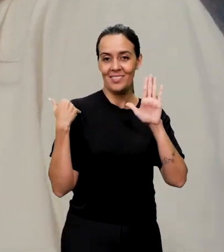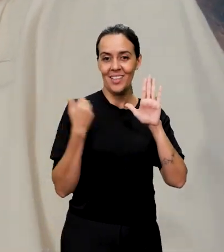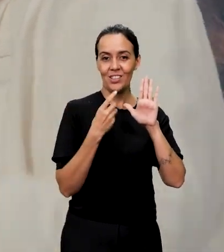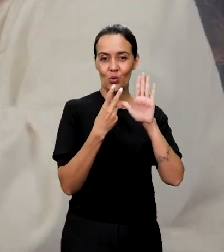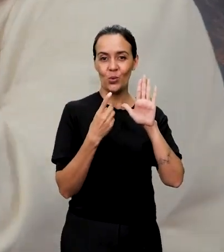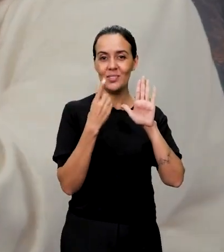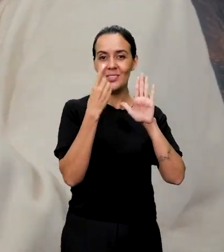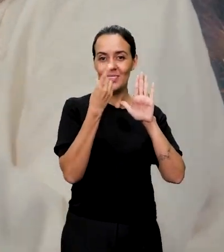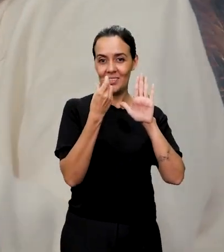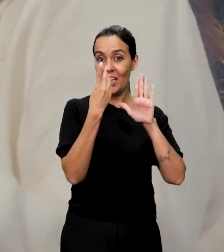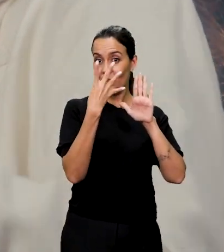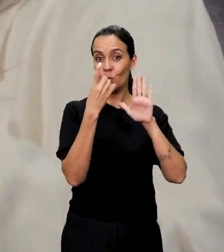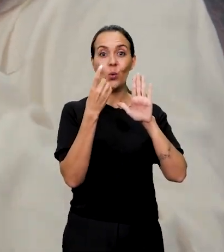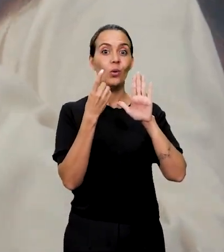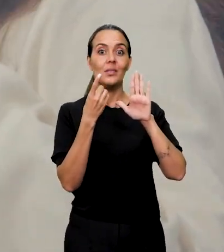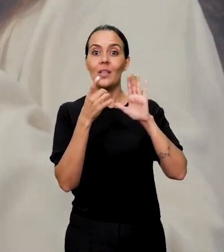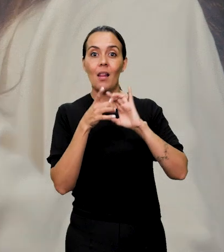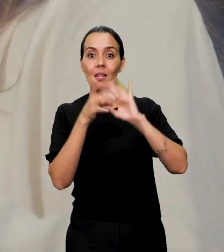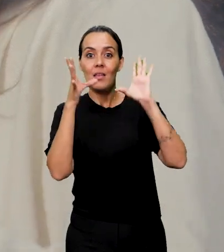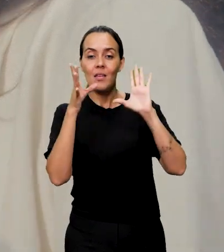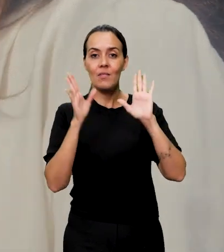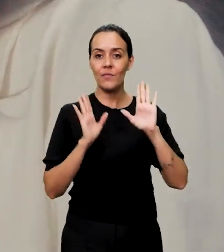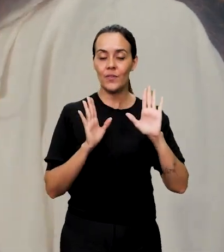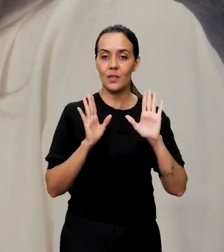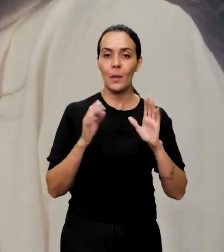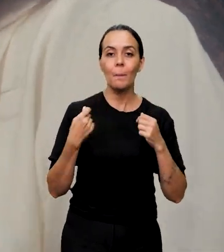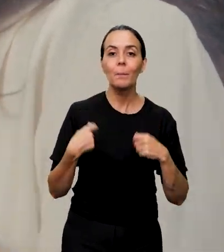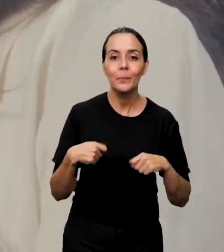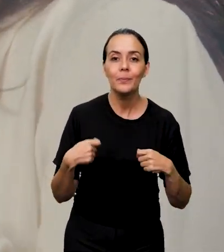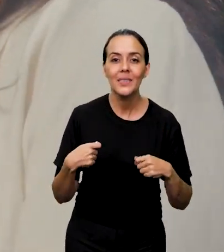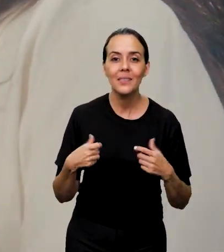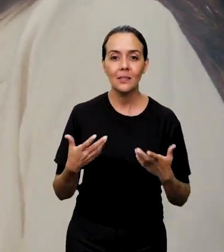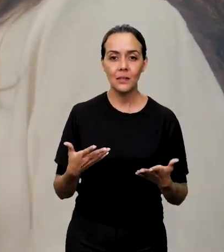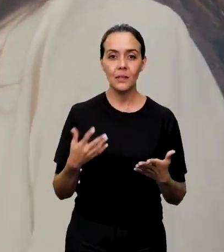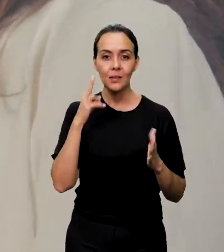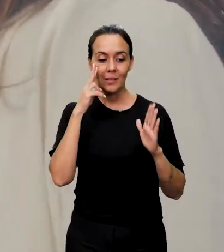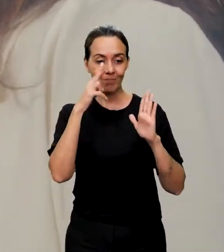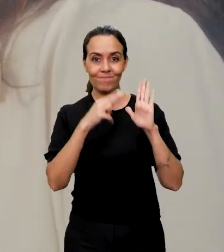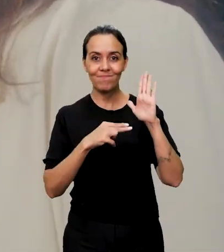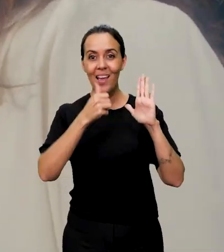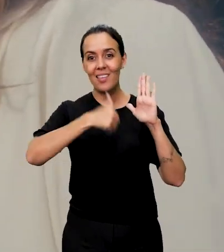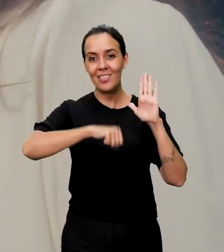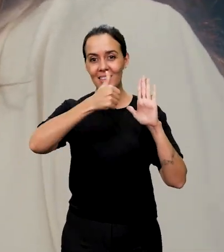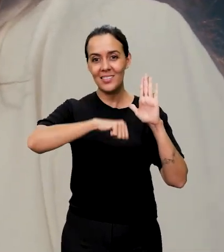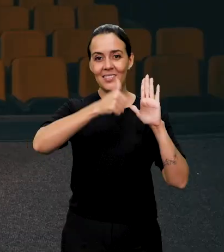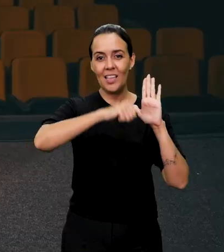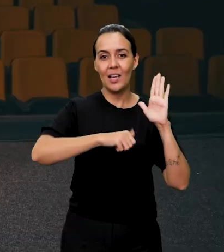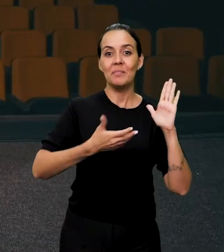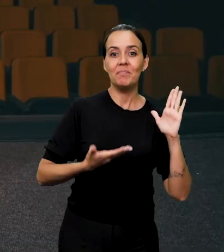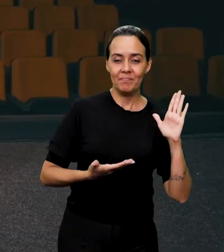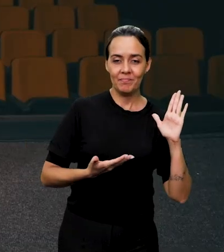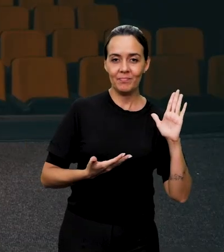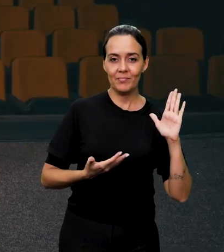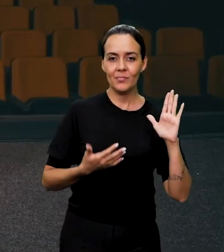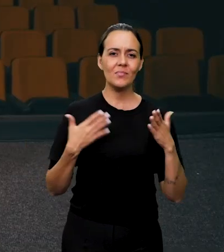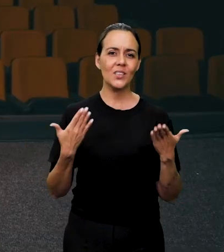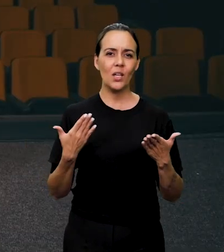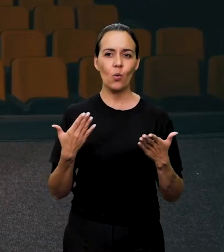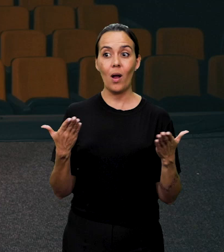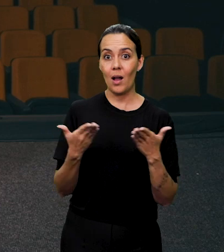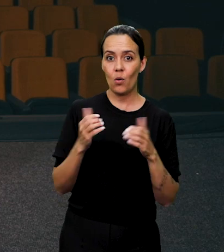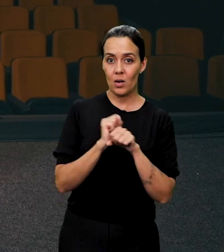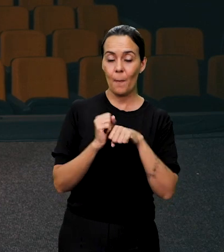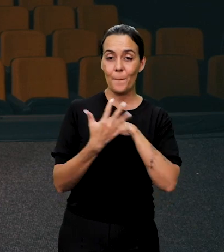de super-heróis, filmes com classificação livre para toda a família e tal, simplesmente não tem isso, você entende? Eu não sei como é que fica esse